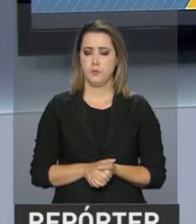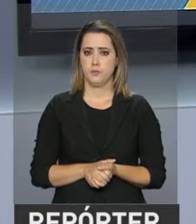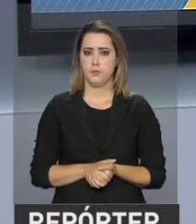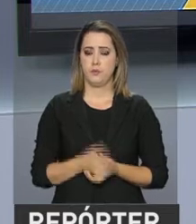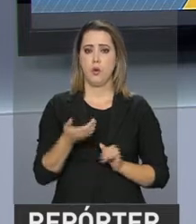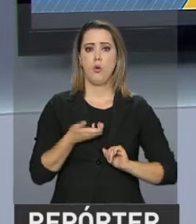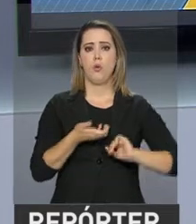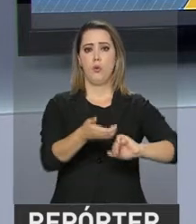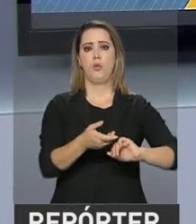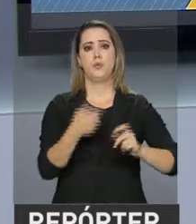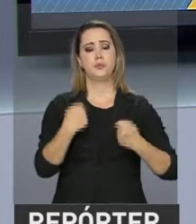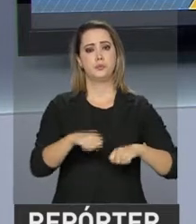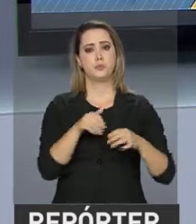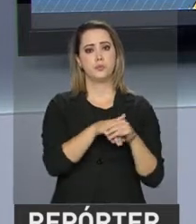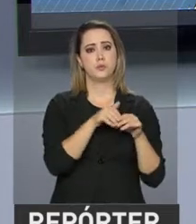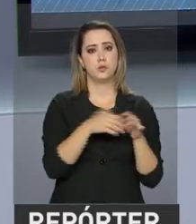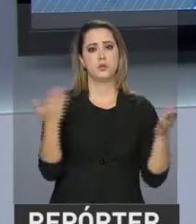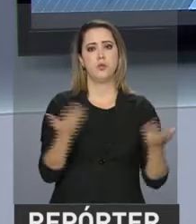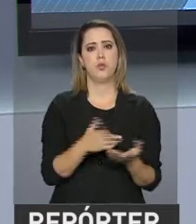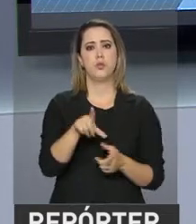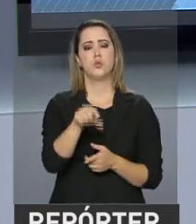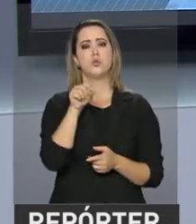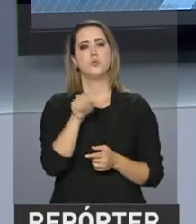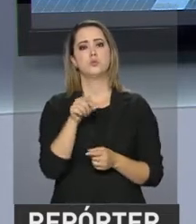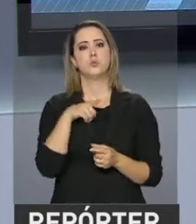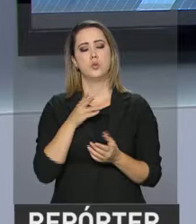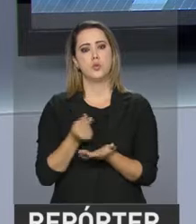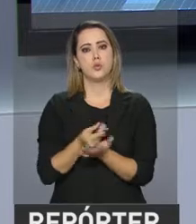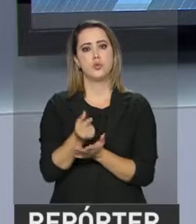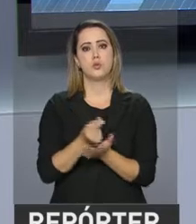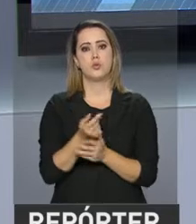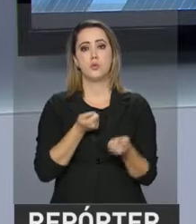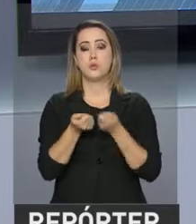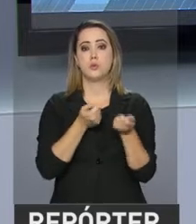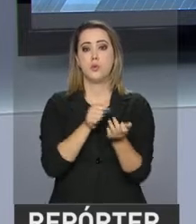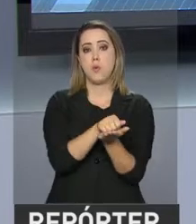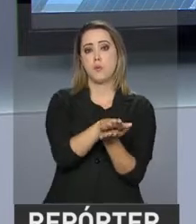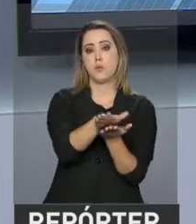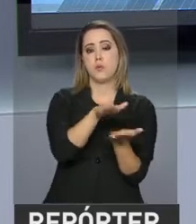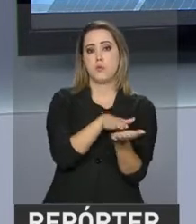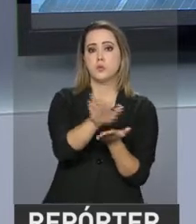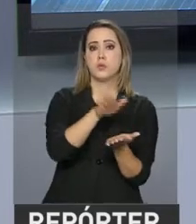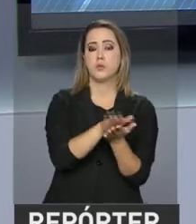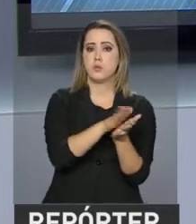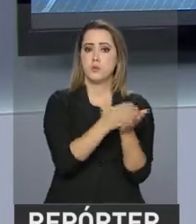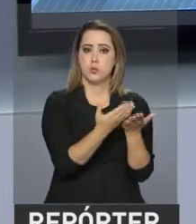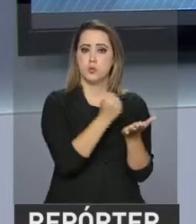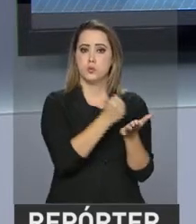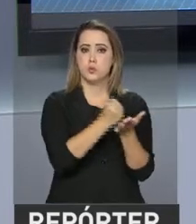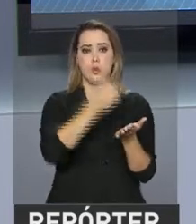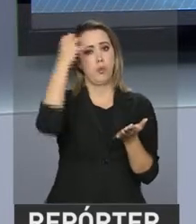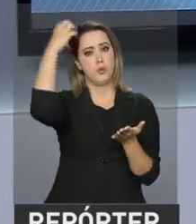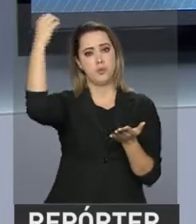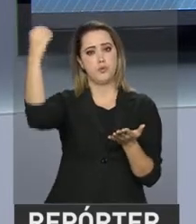nacional deve votar ainda hoje pedido de crédito suplementar para regularizar a emissão de passaportes no país o repórter paulo la